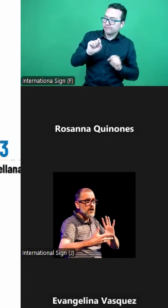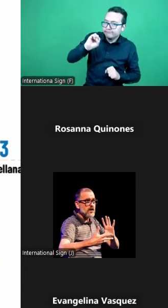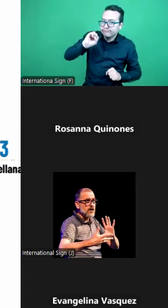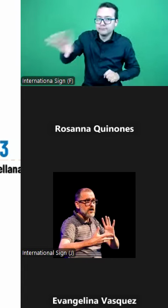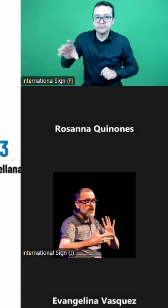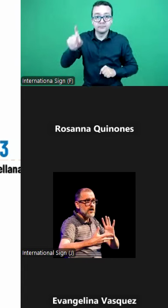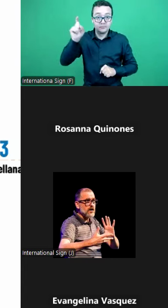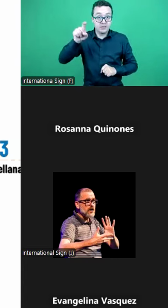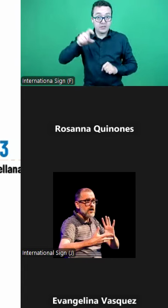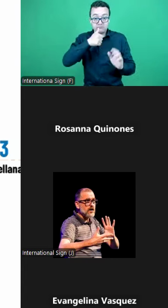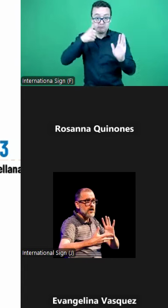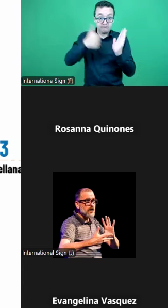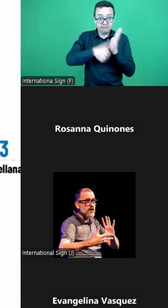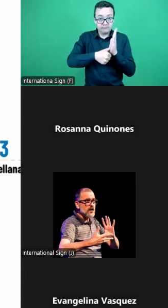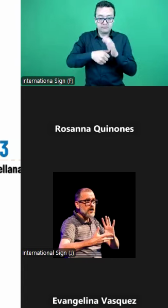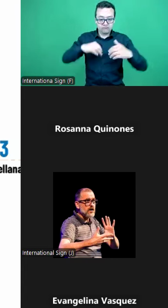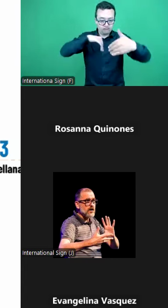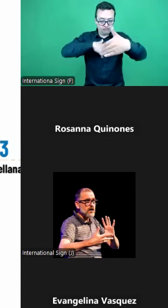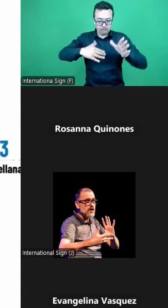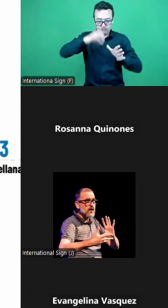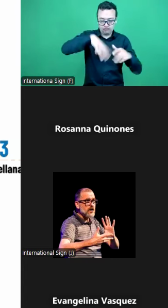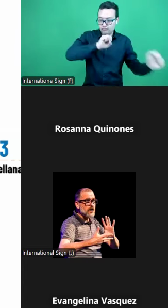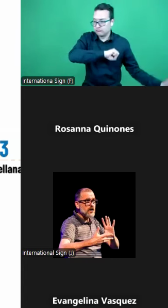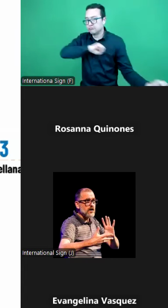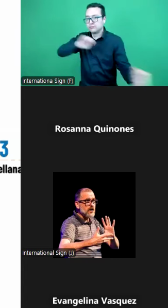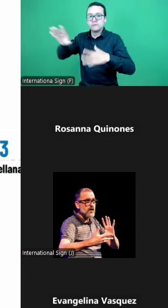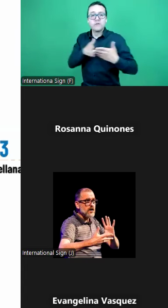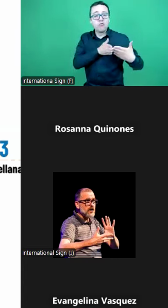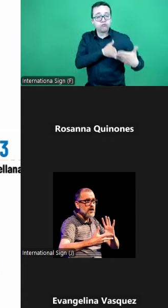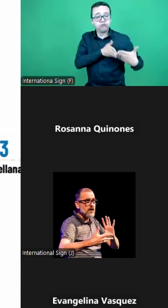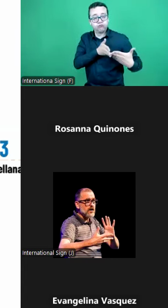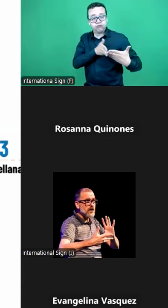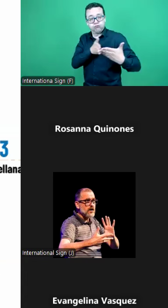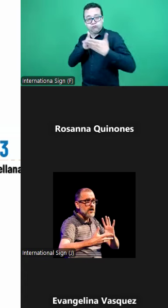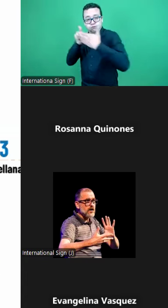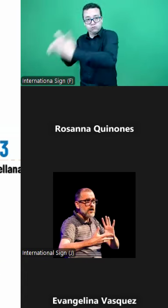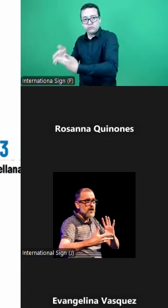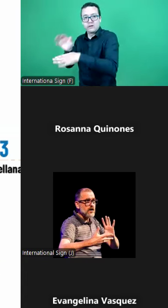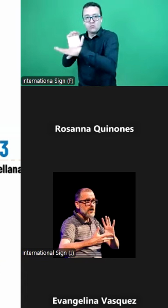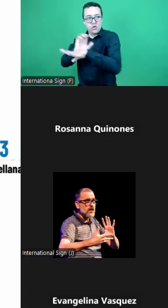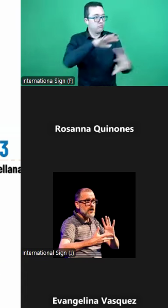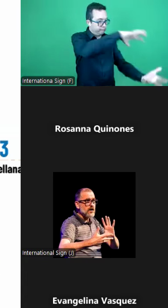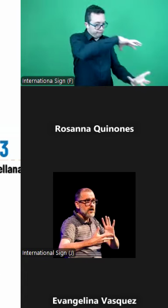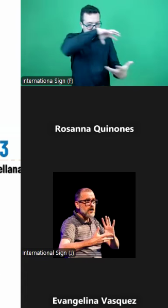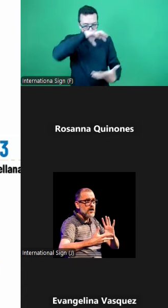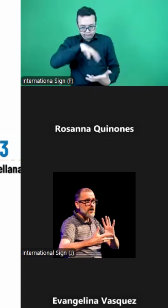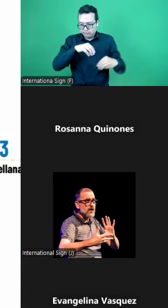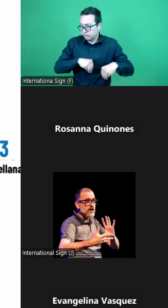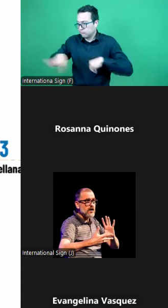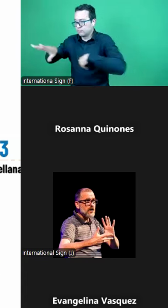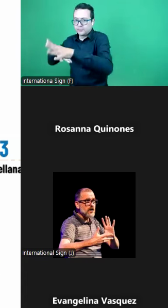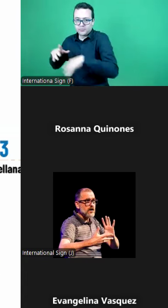reencaminhamento das amostras. Precisamos de courier pelo ar, o mar,